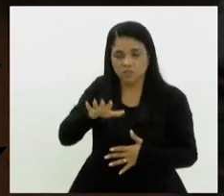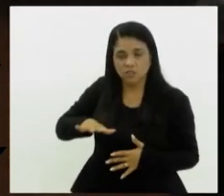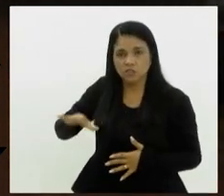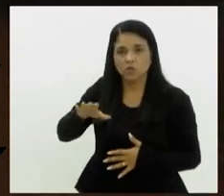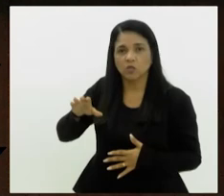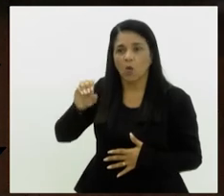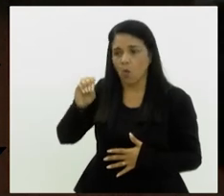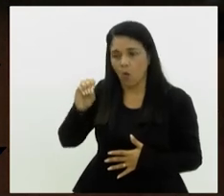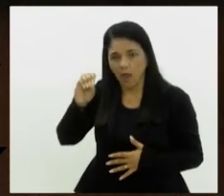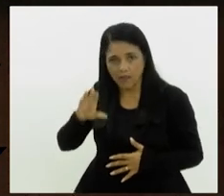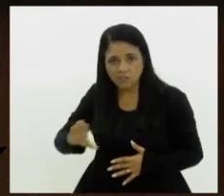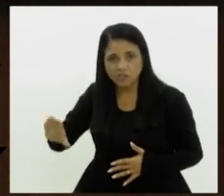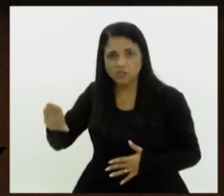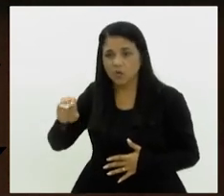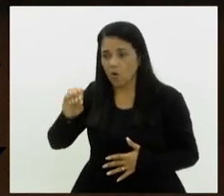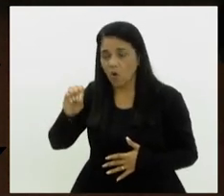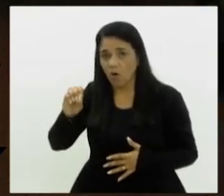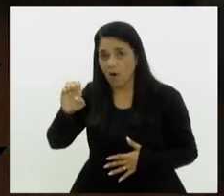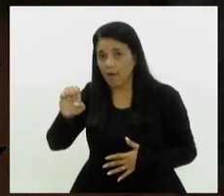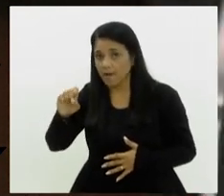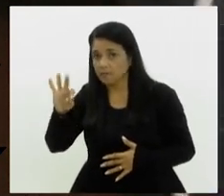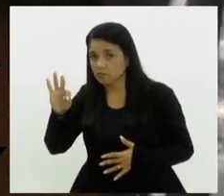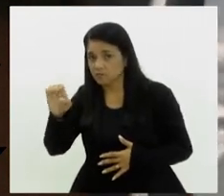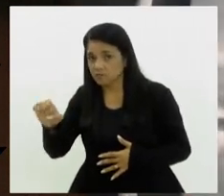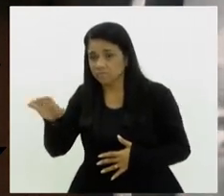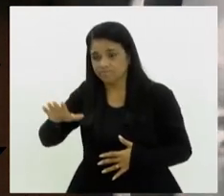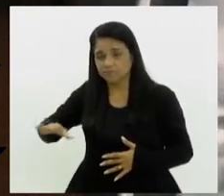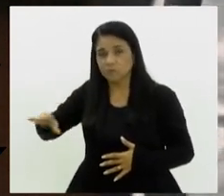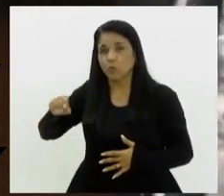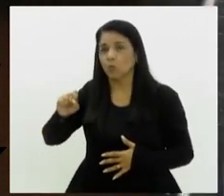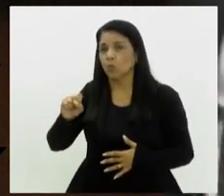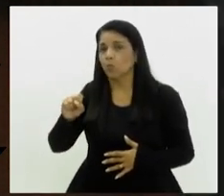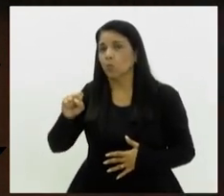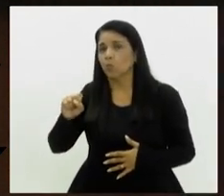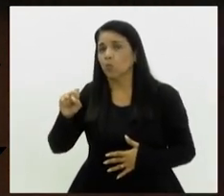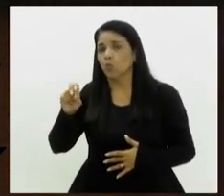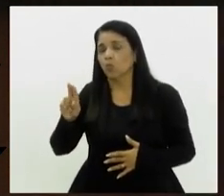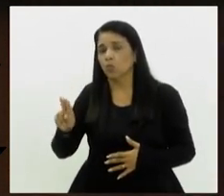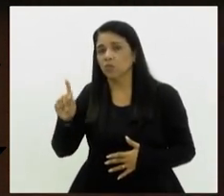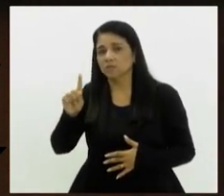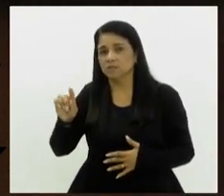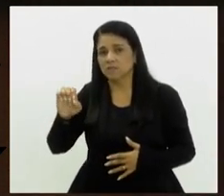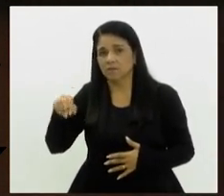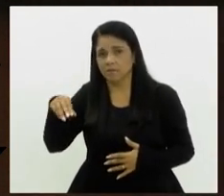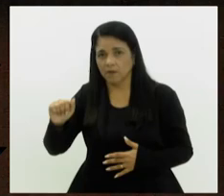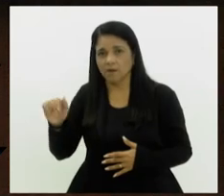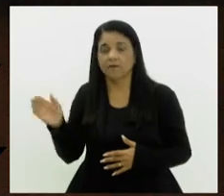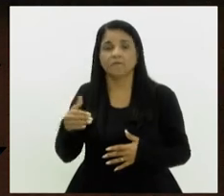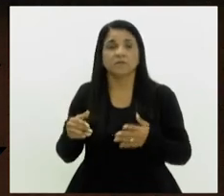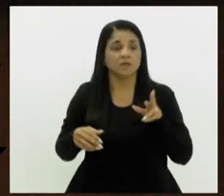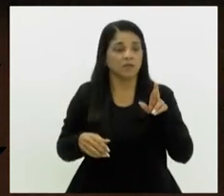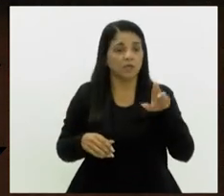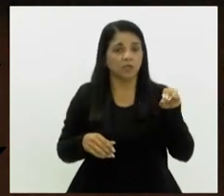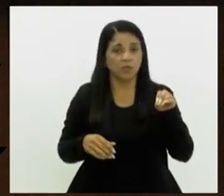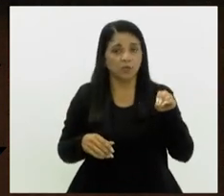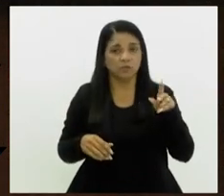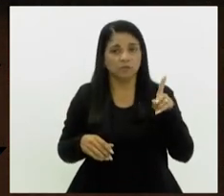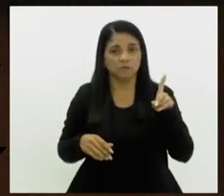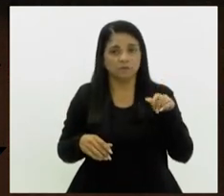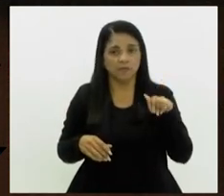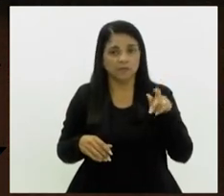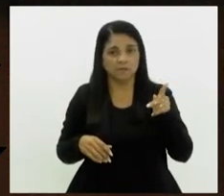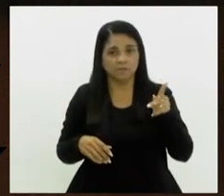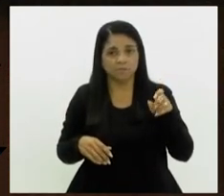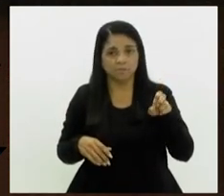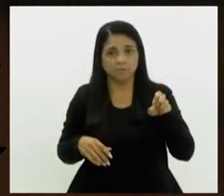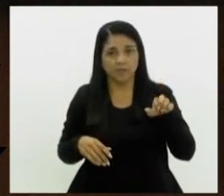Rio. Na Zona Oeste do Rio, em regiões como a Muzema, como o Rio das Pedras, que há muito tempo ela